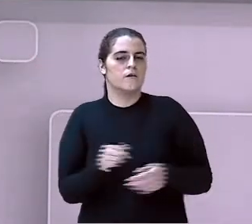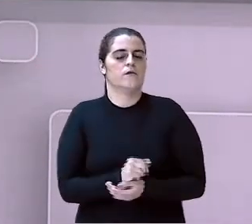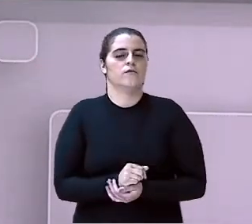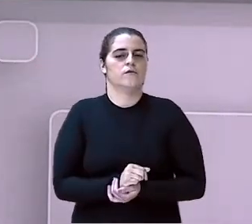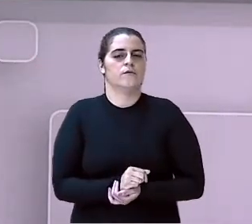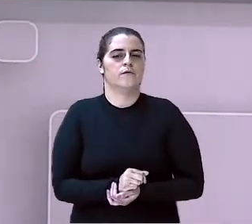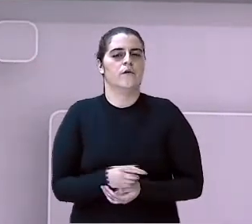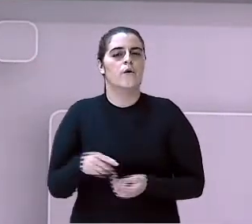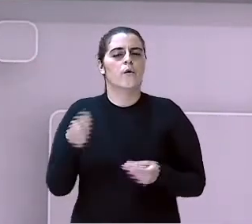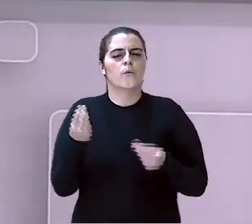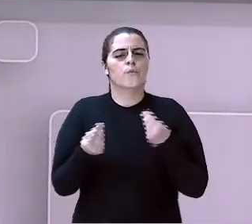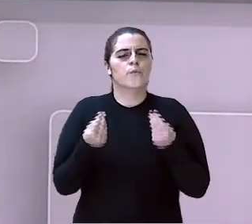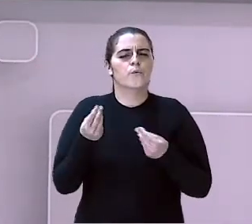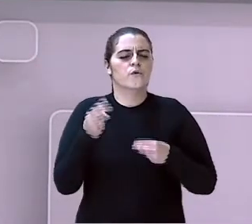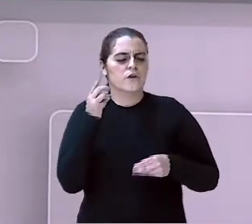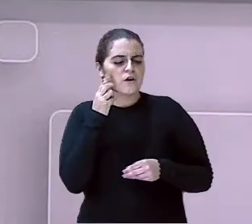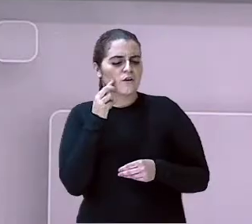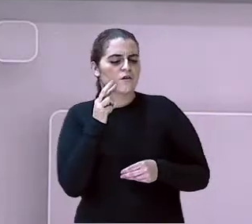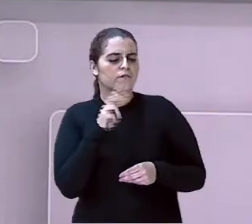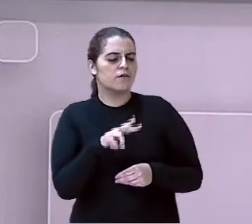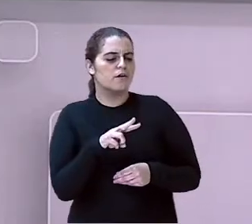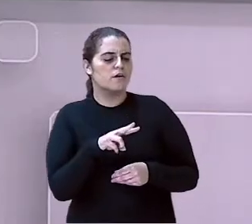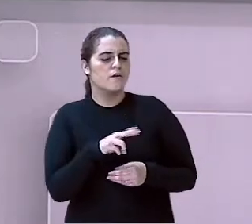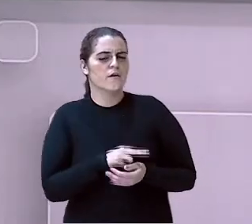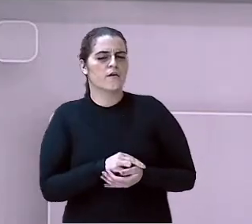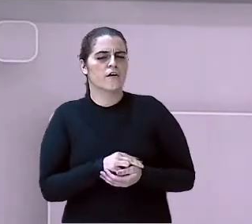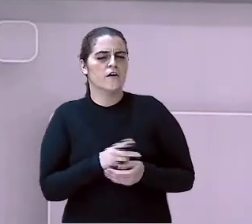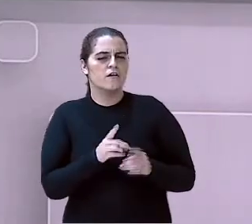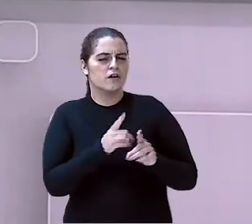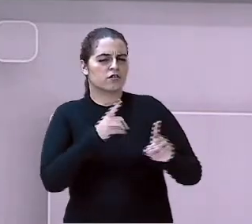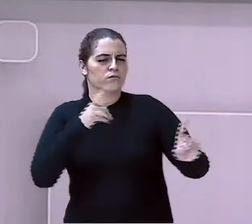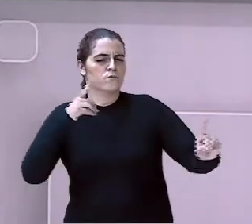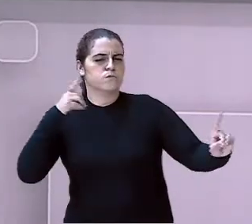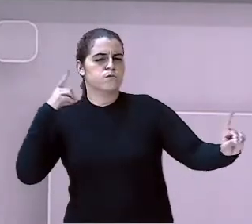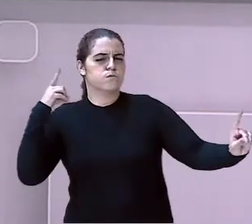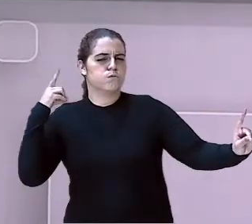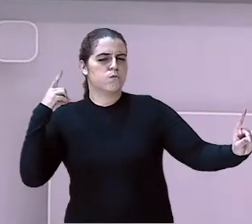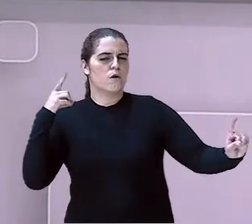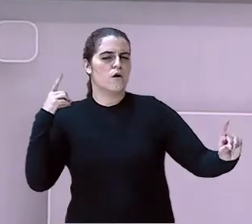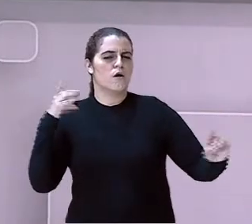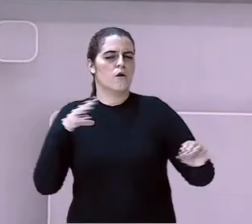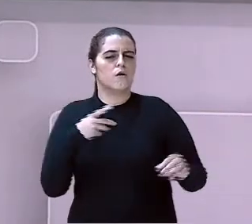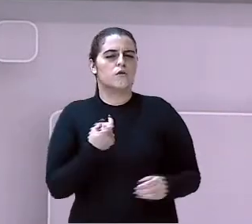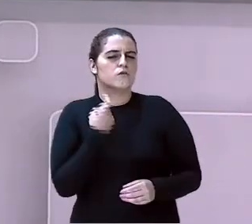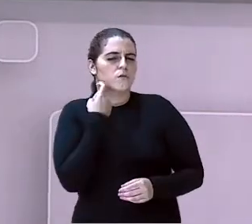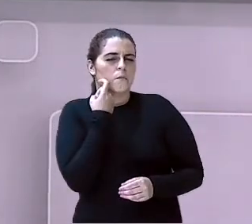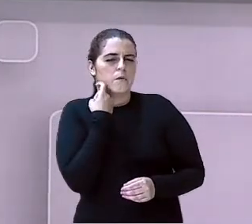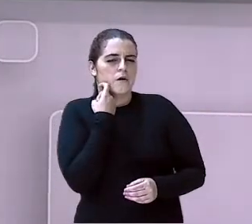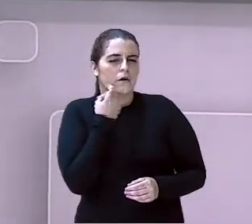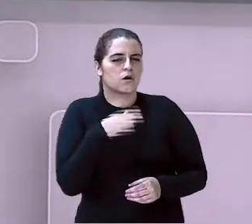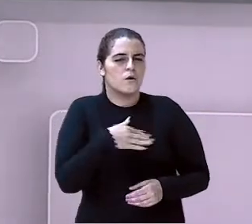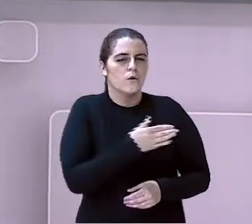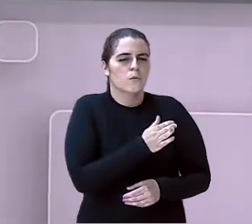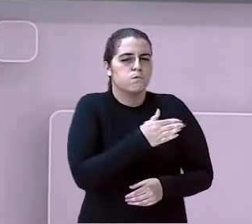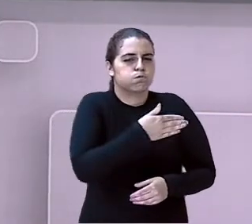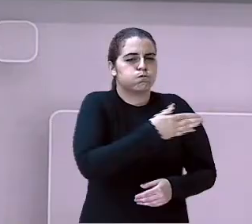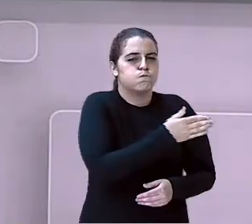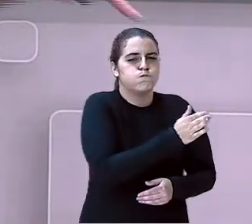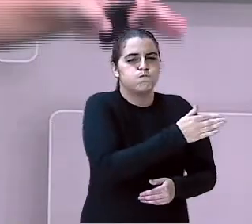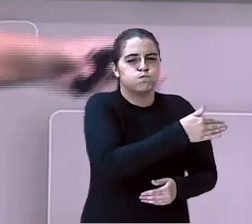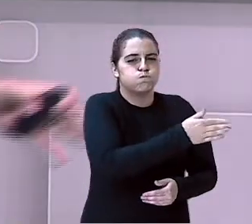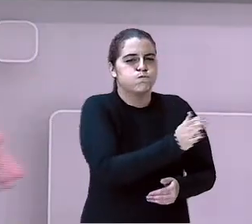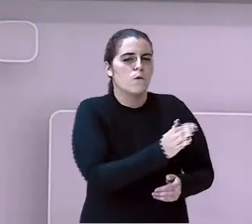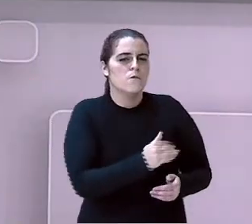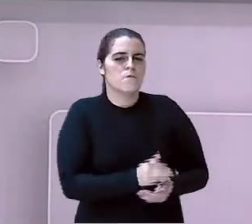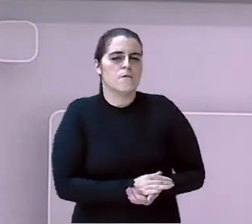né? Quando eles avistam, às vezes a quilômetros de distância, um cardume de peixe, ou seja, um lugar que tem